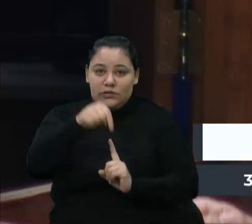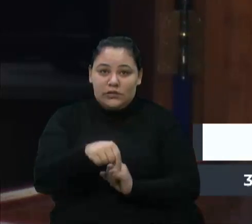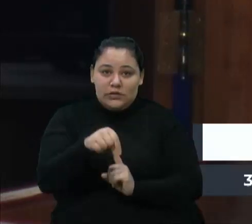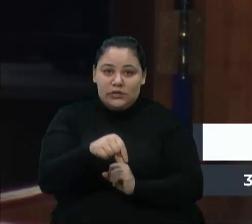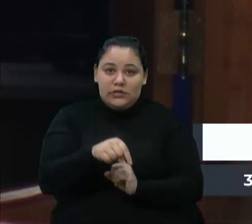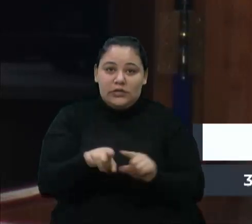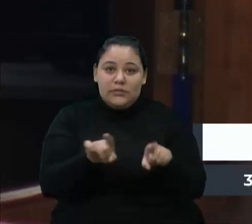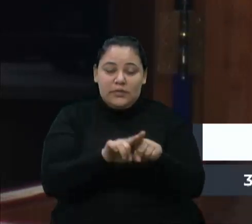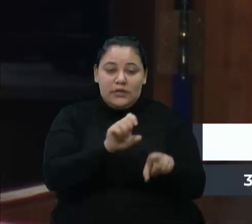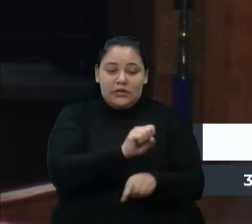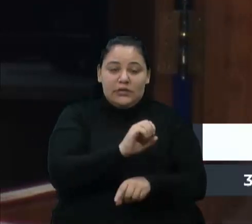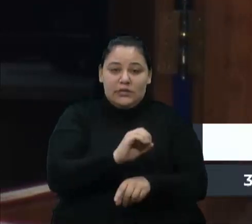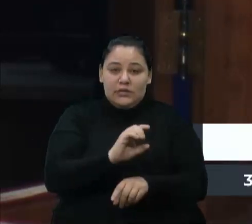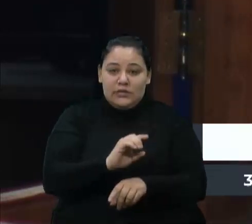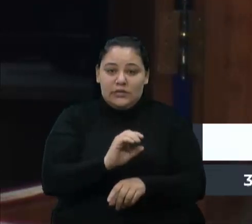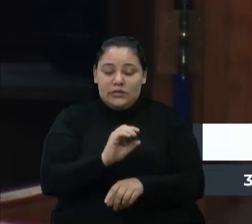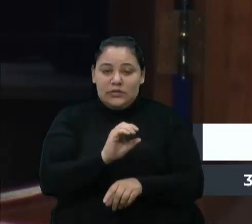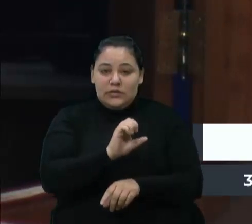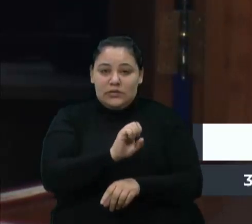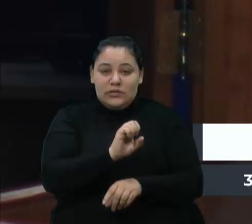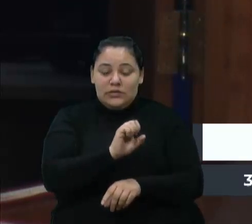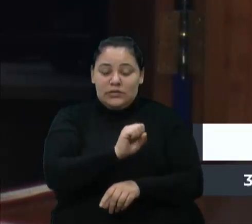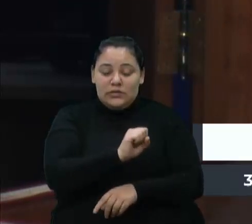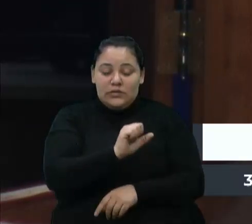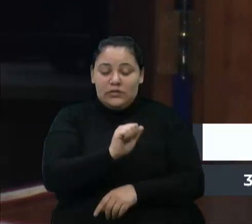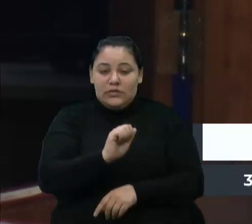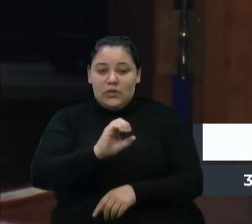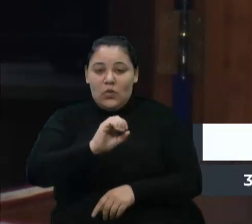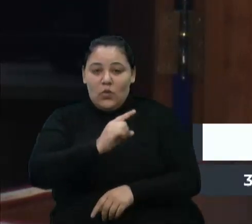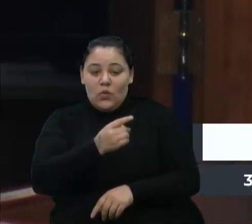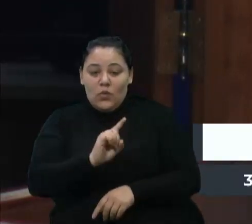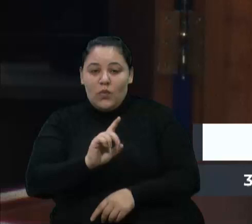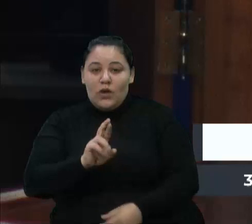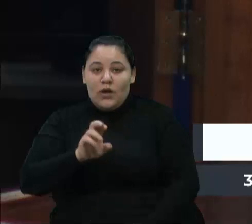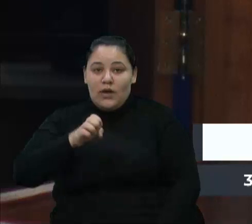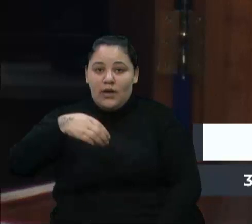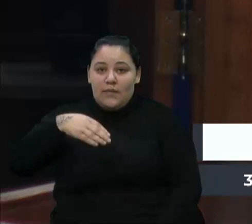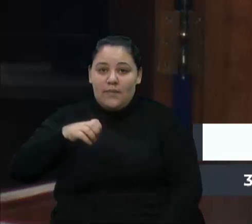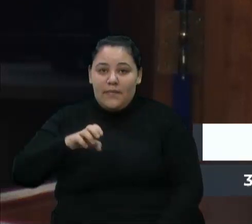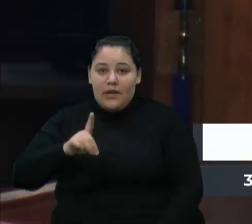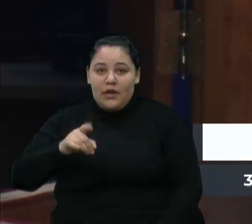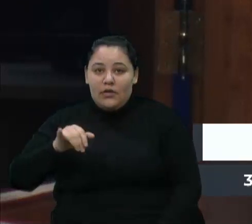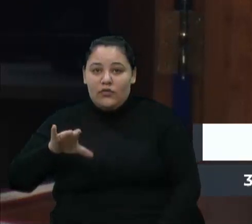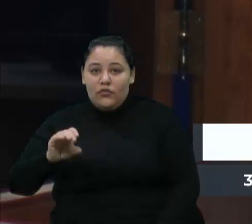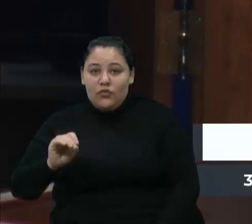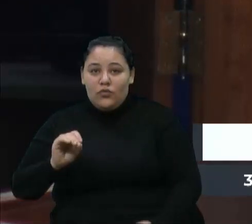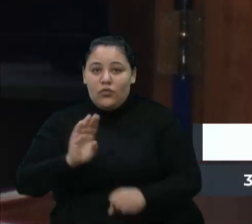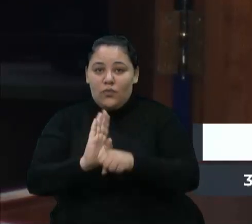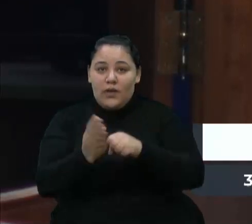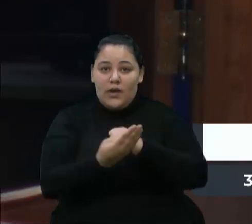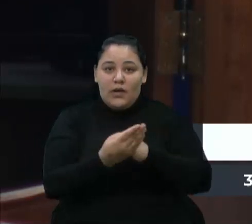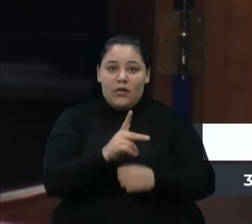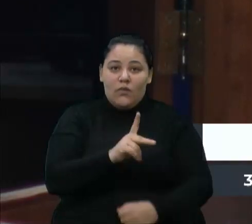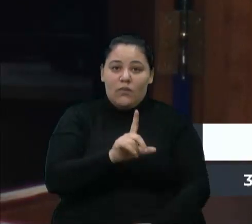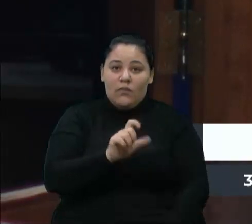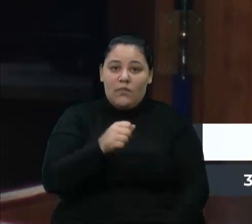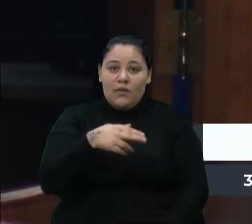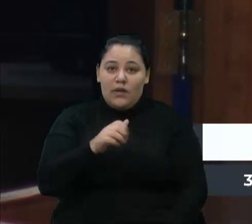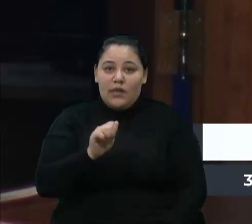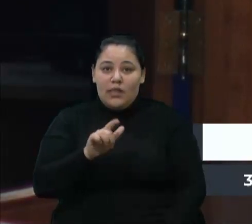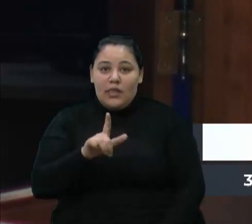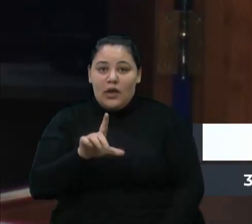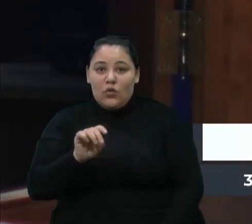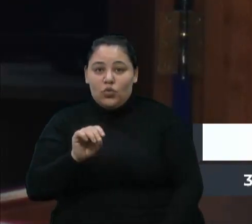aqui pertinho aí do bairro Planalto, onde está faltando fazer essa quarta pista que ficou sem